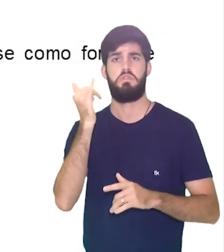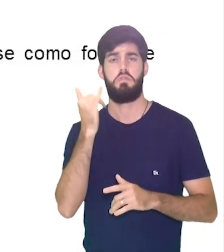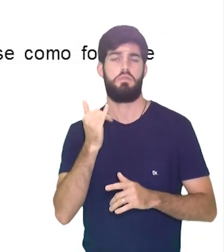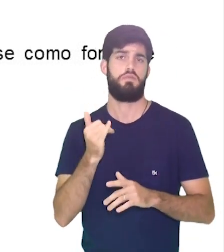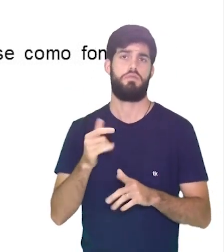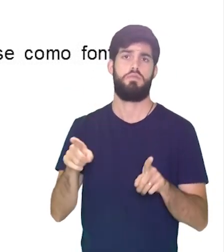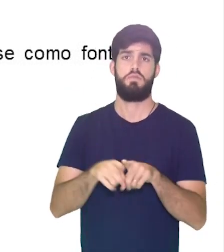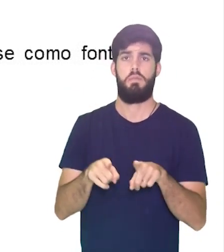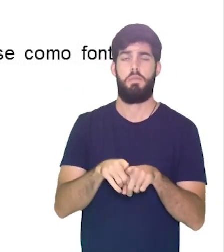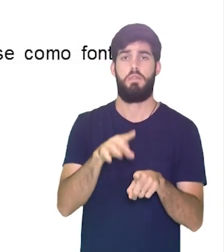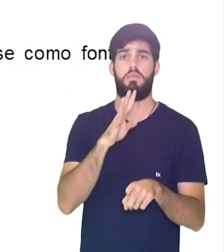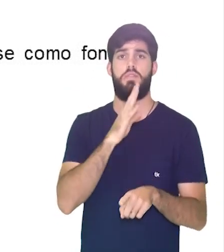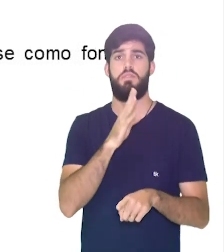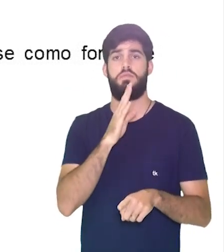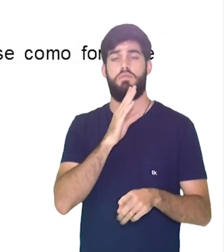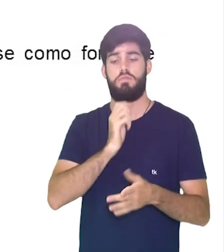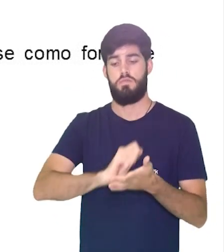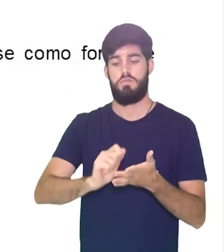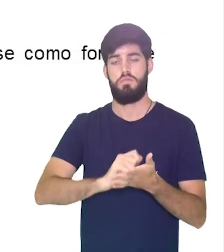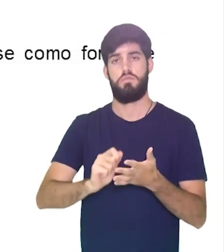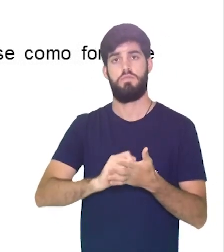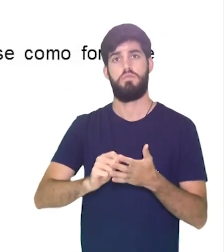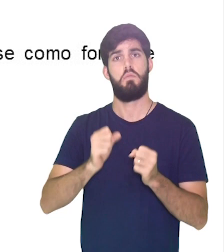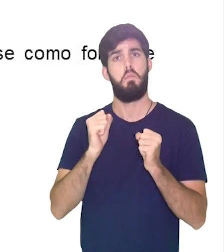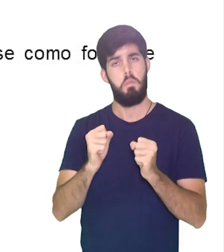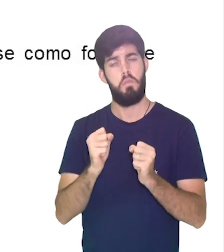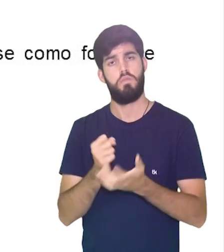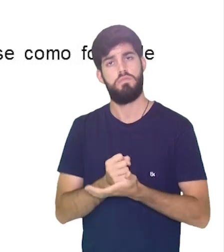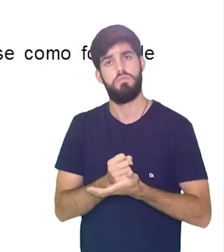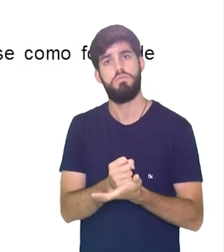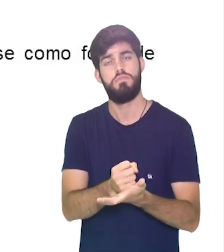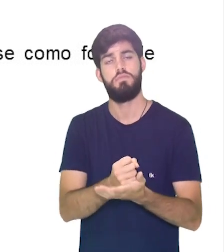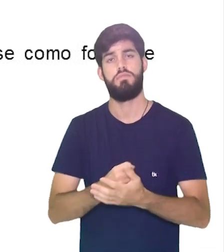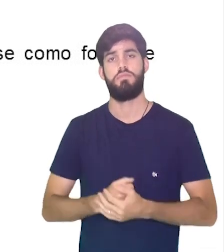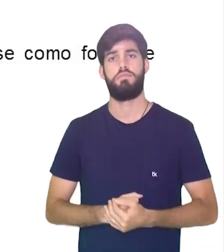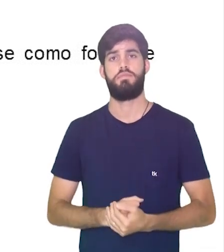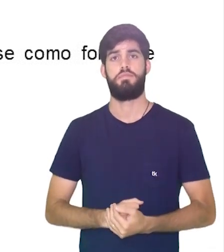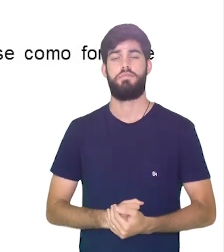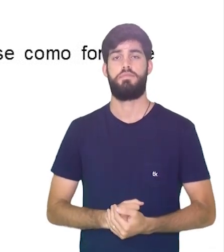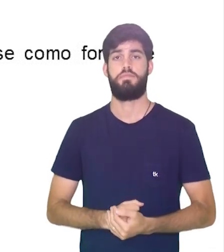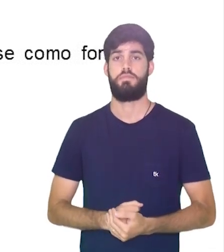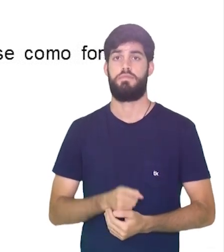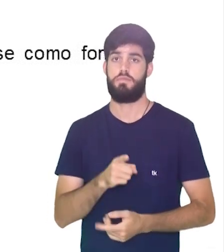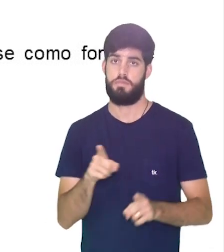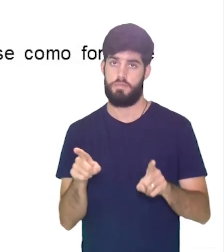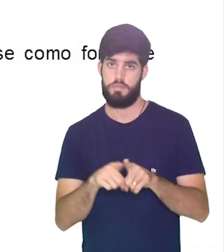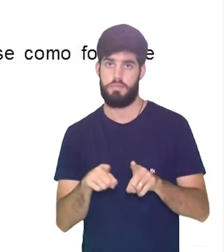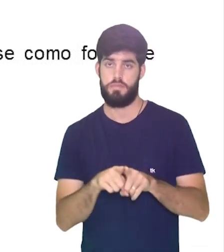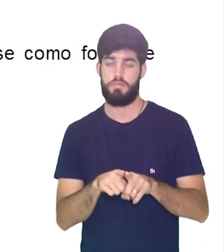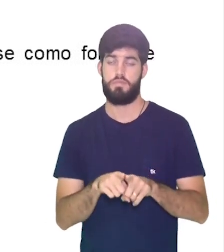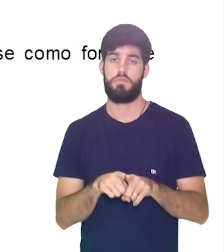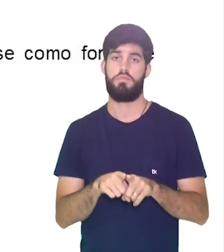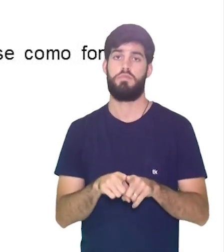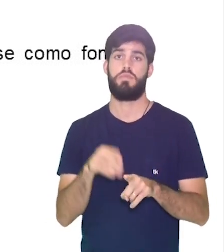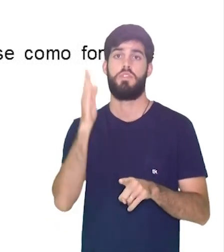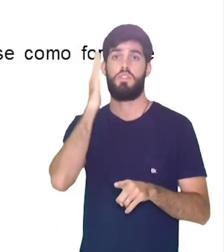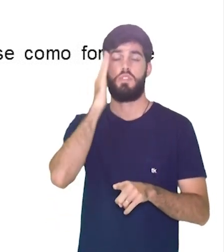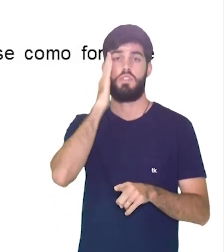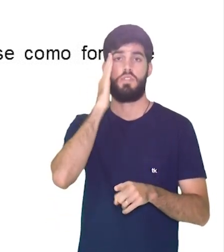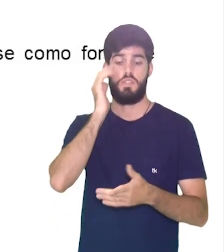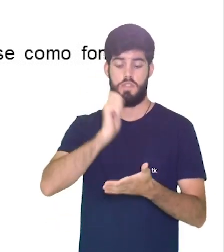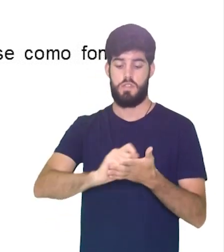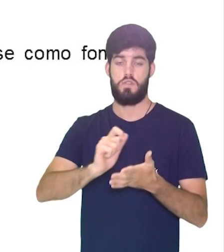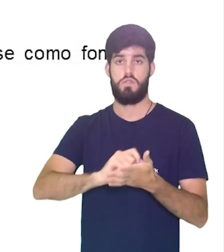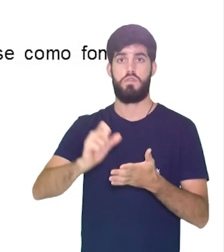conhecimentos que os registros escritos das tradições religiosas podem oferecer. Vocês também irão compreender que as